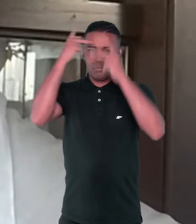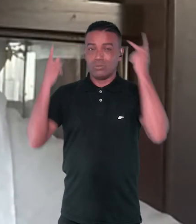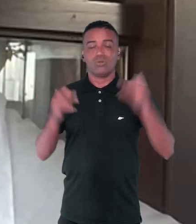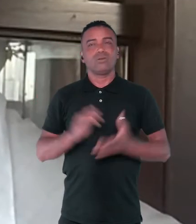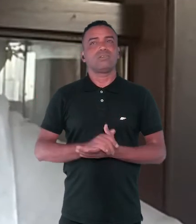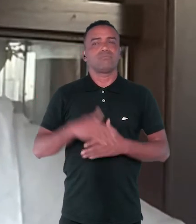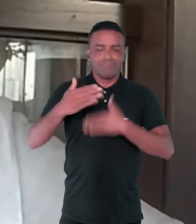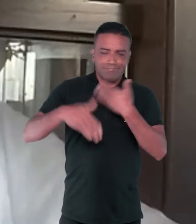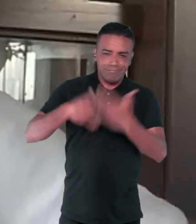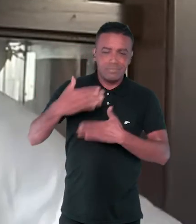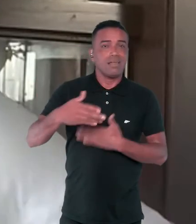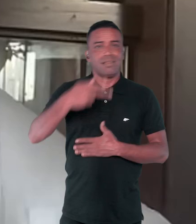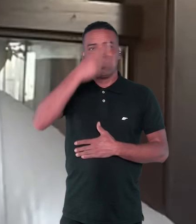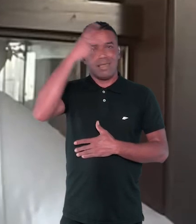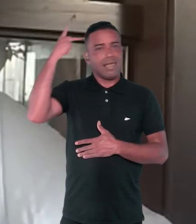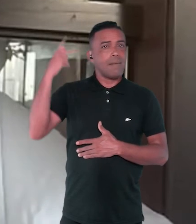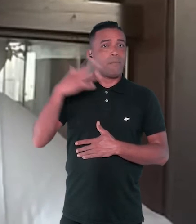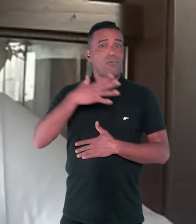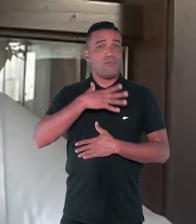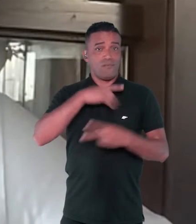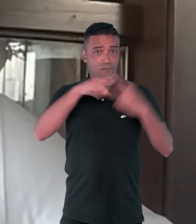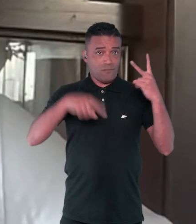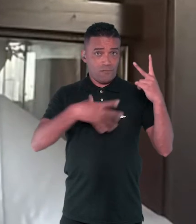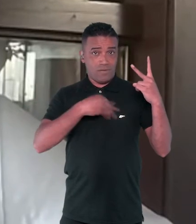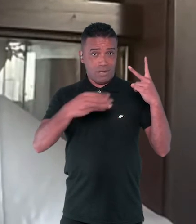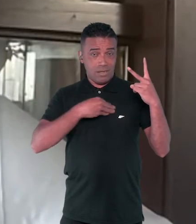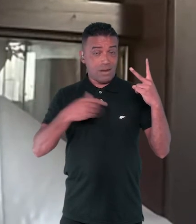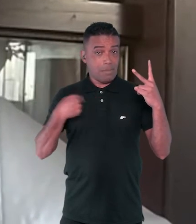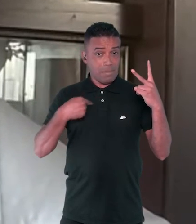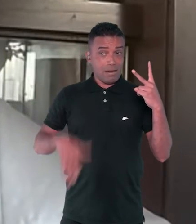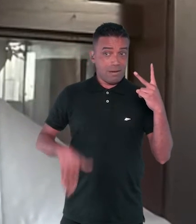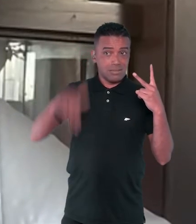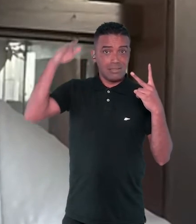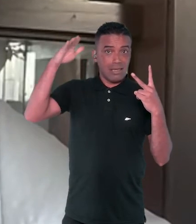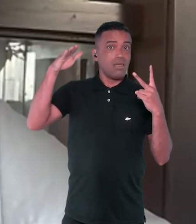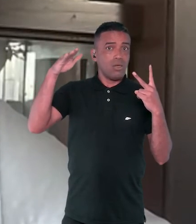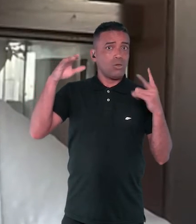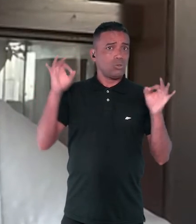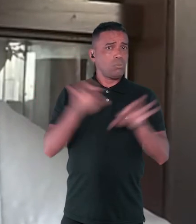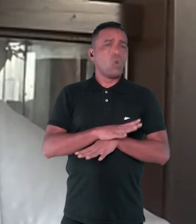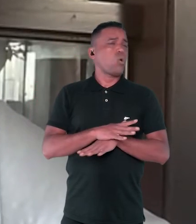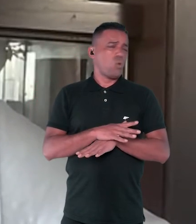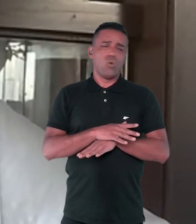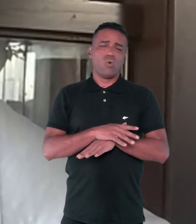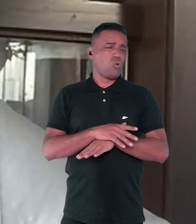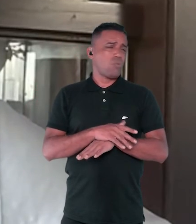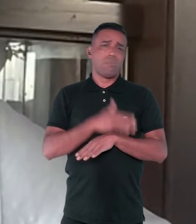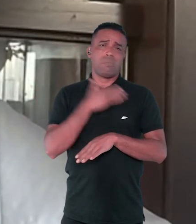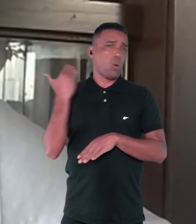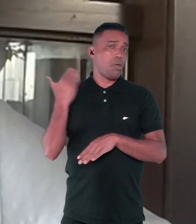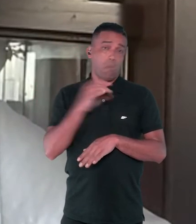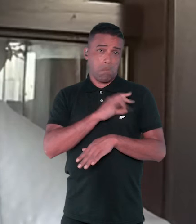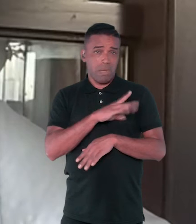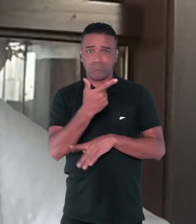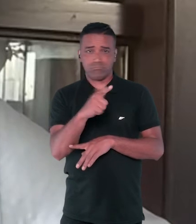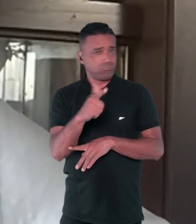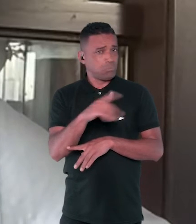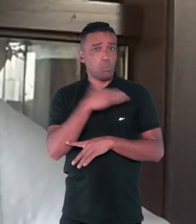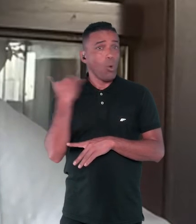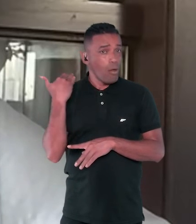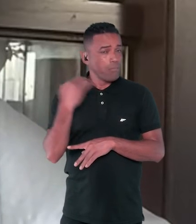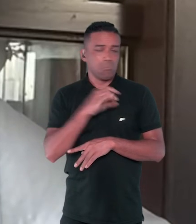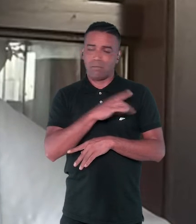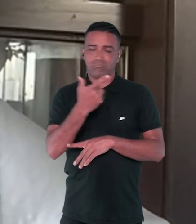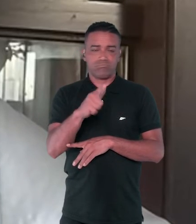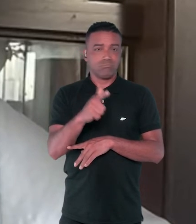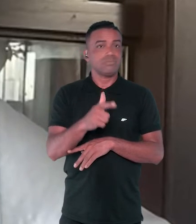tempo, depois que as minhas filhas cresceram, eu estou pronto, sabe? Eu não estou com pressa nenhuma, mas estou pronto, eu não tenho medo. Então,